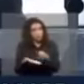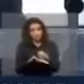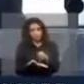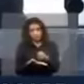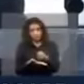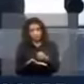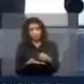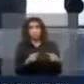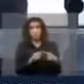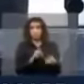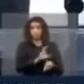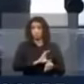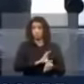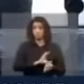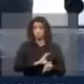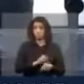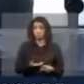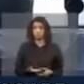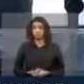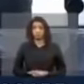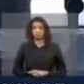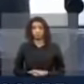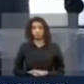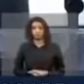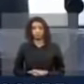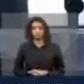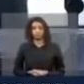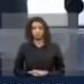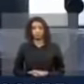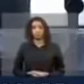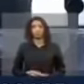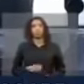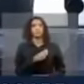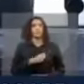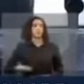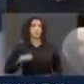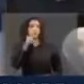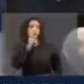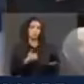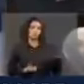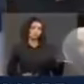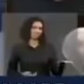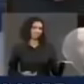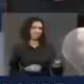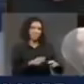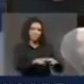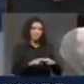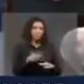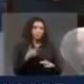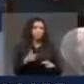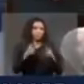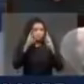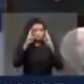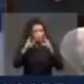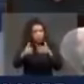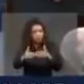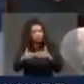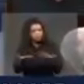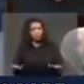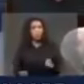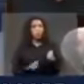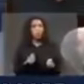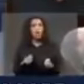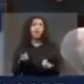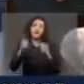no texto constitucional. Não existe, ministra relatora, data vênia, preceito fundamental para matar